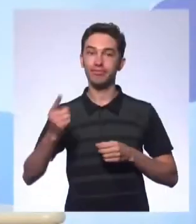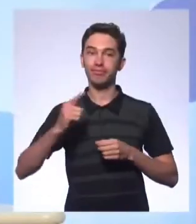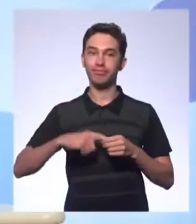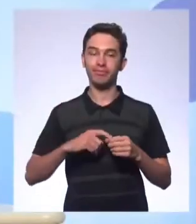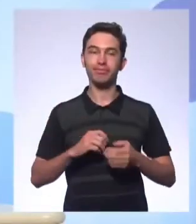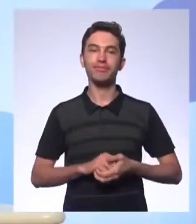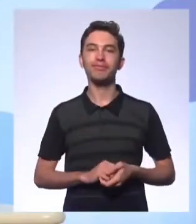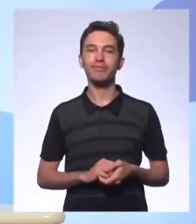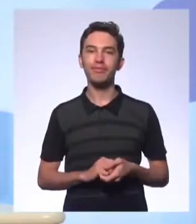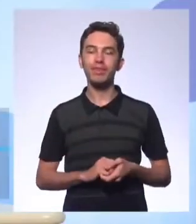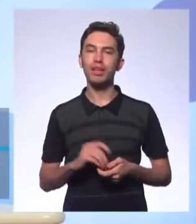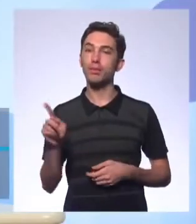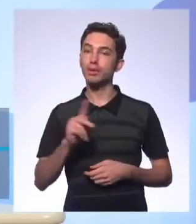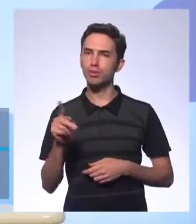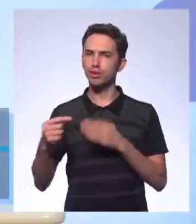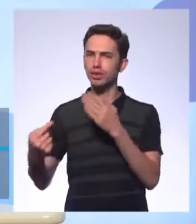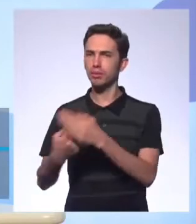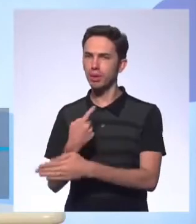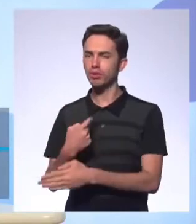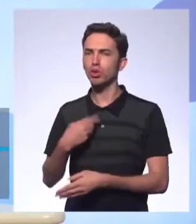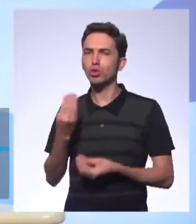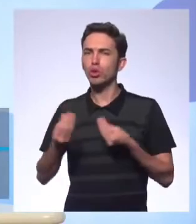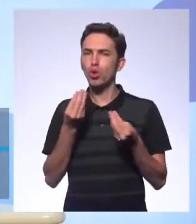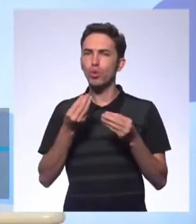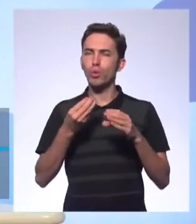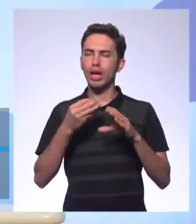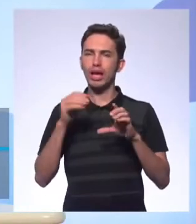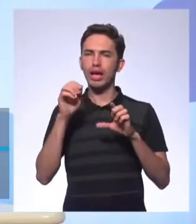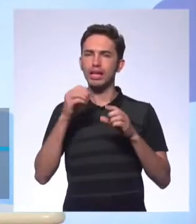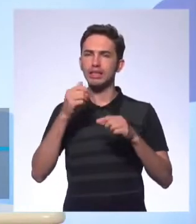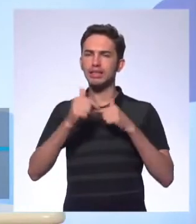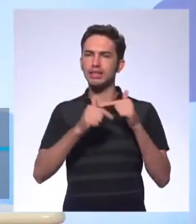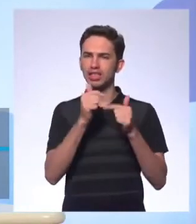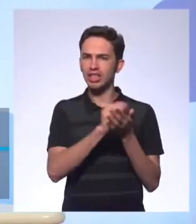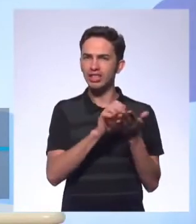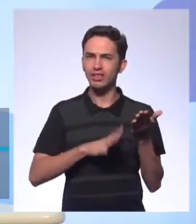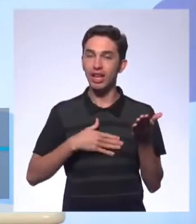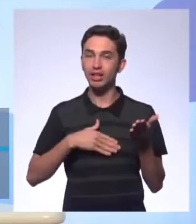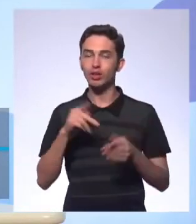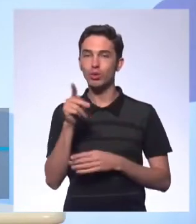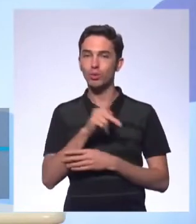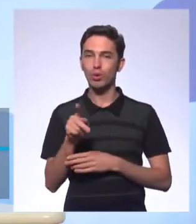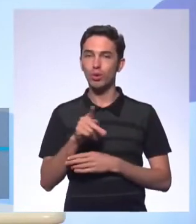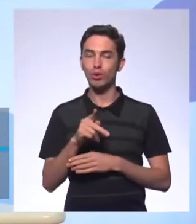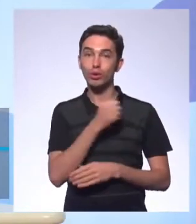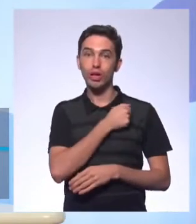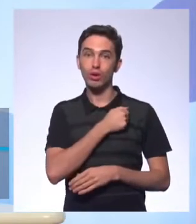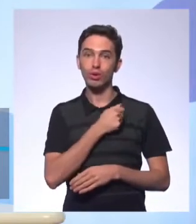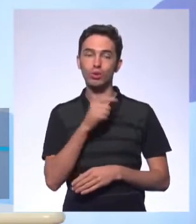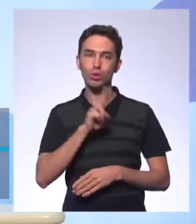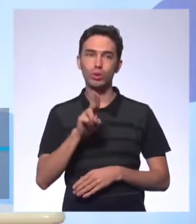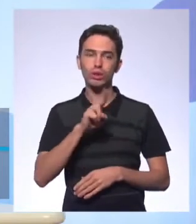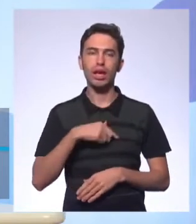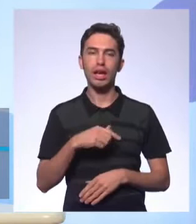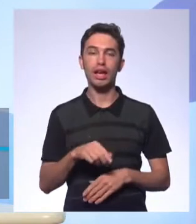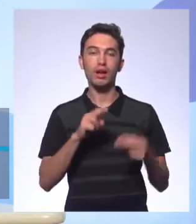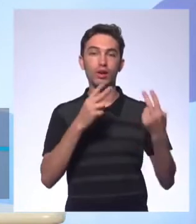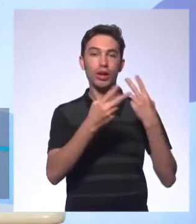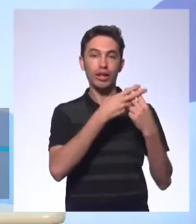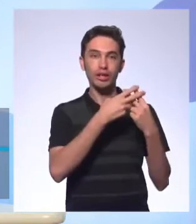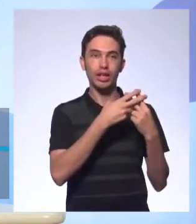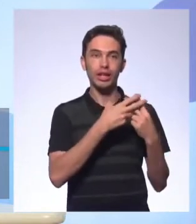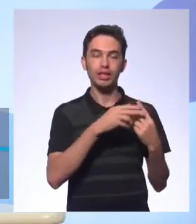Voltamos. Para os professores que perguntaram aqui como enviar atividades dos seus estudantes, é na hashtag Eu no CMSP, está bem?